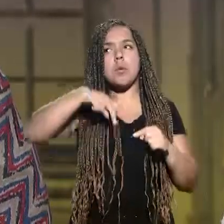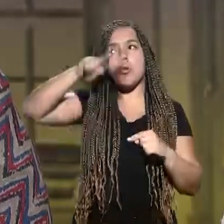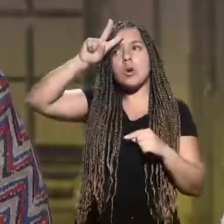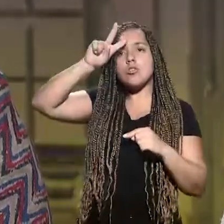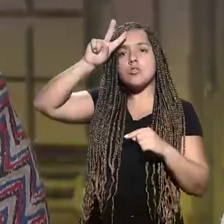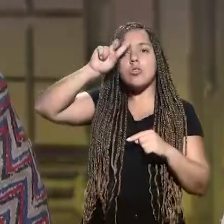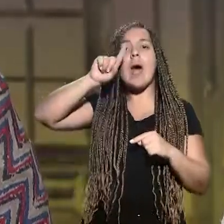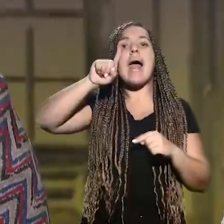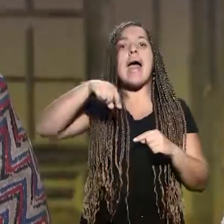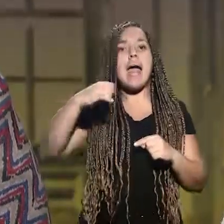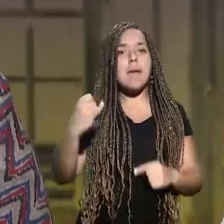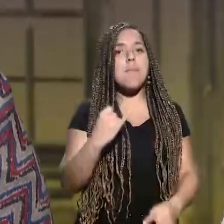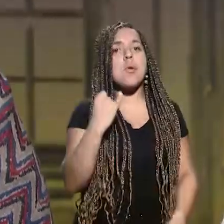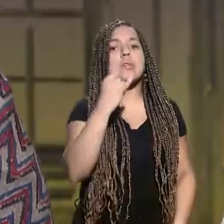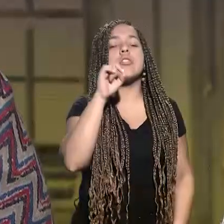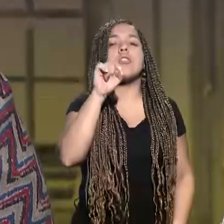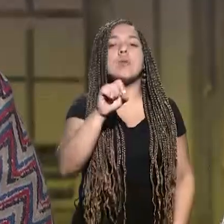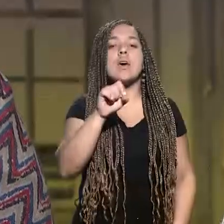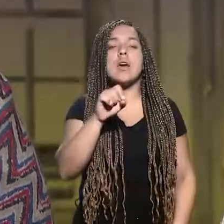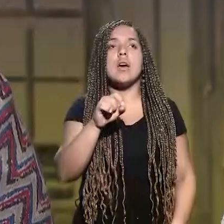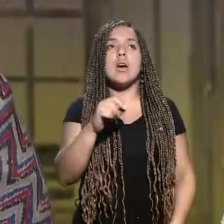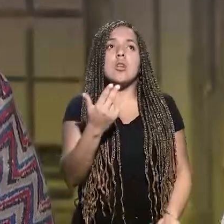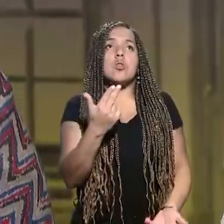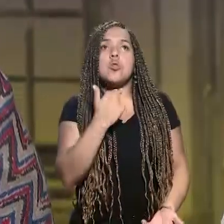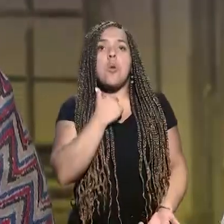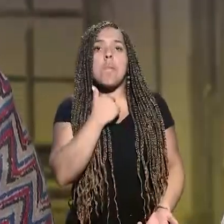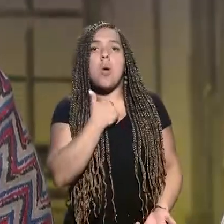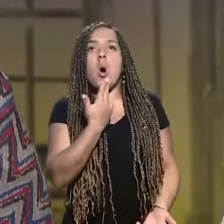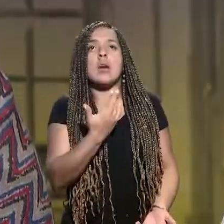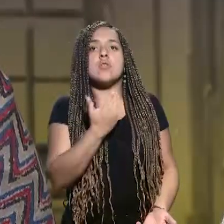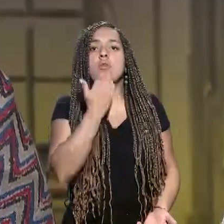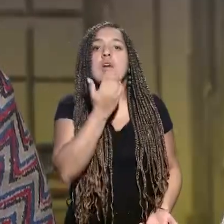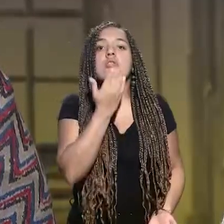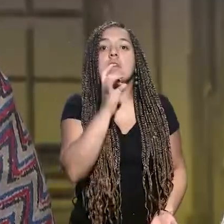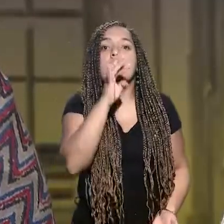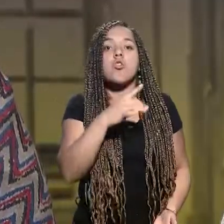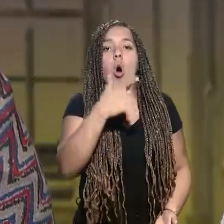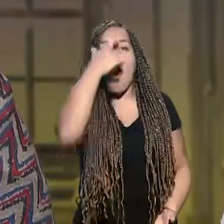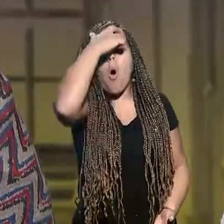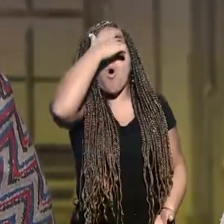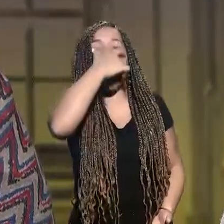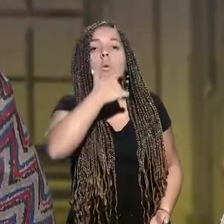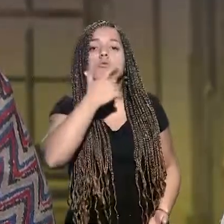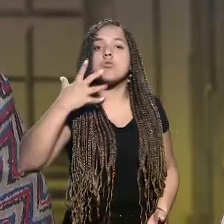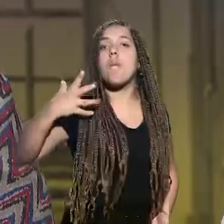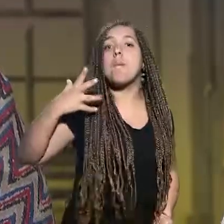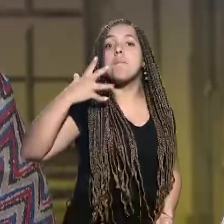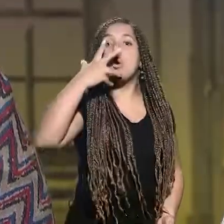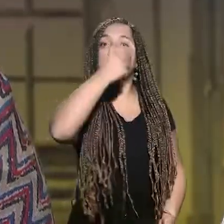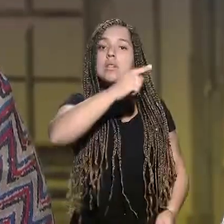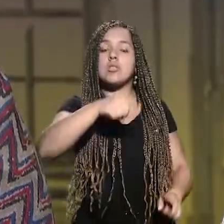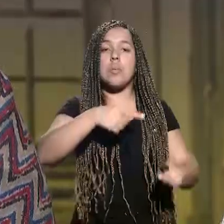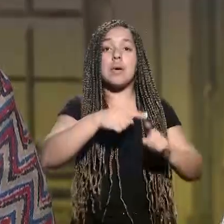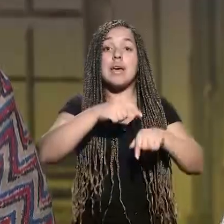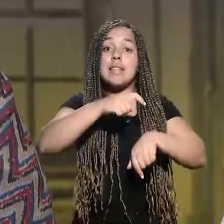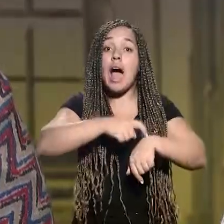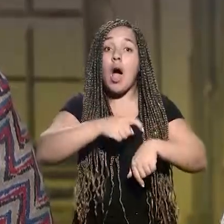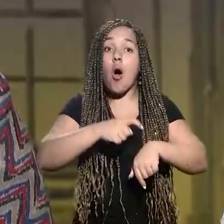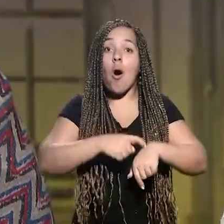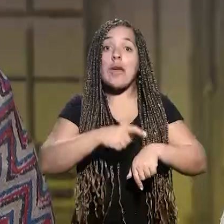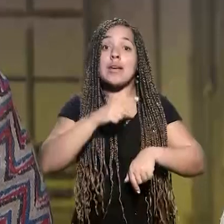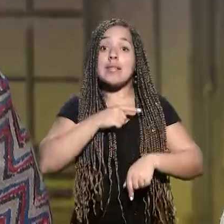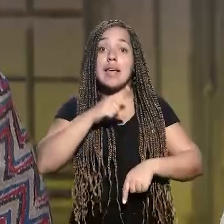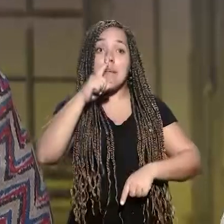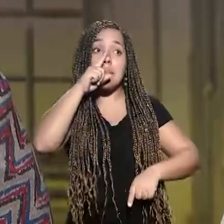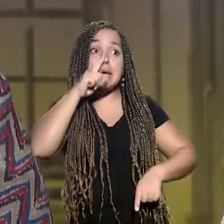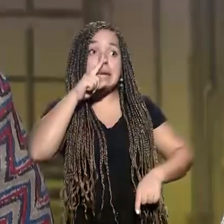nesse sentido que a história, para mim, é fundamental, que assim, não basta você ser um rosto bonito, porque na